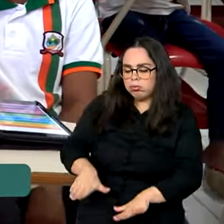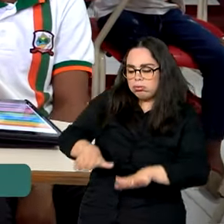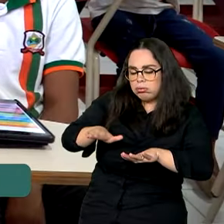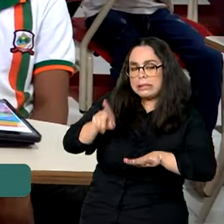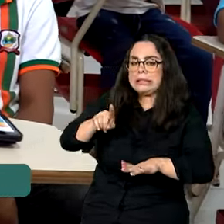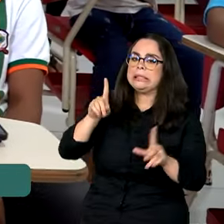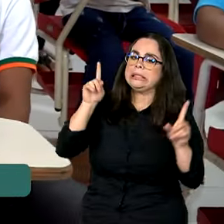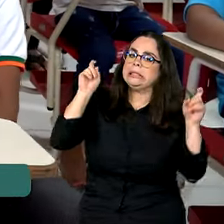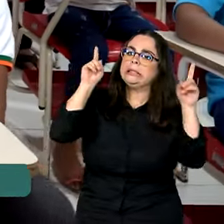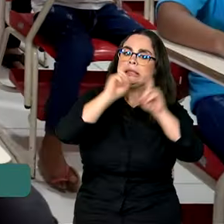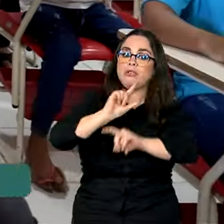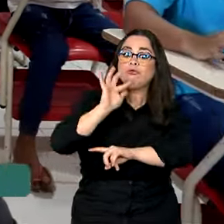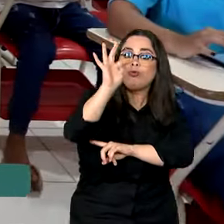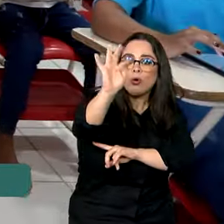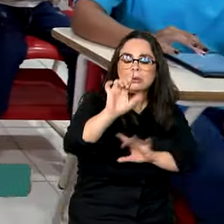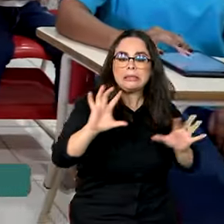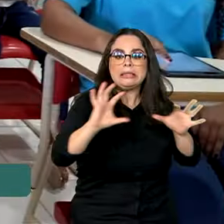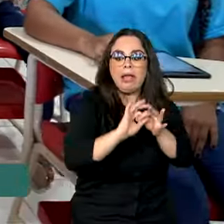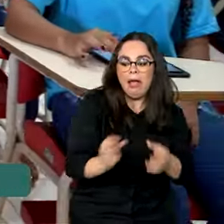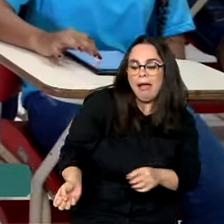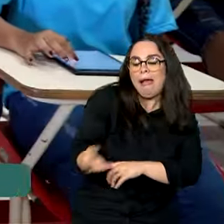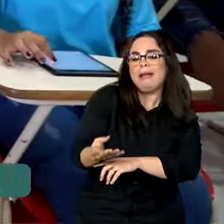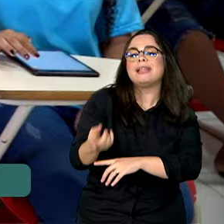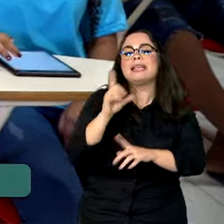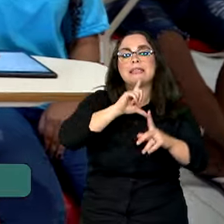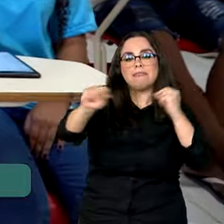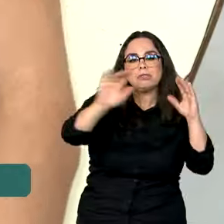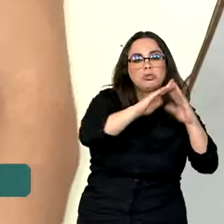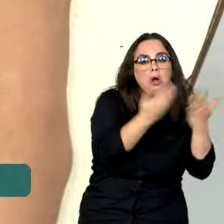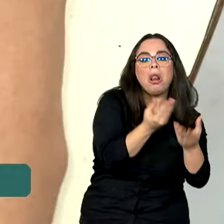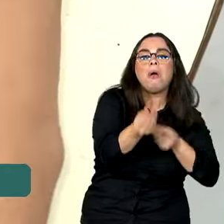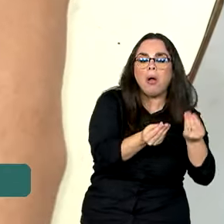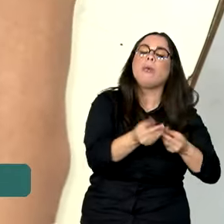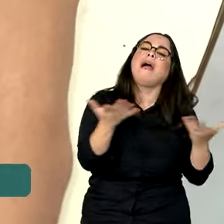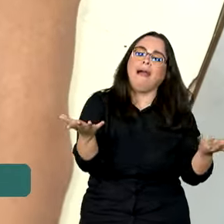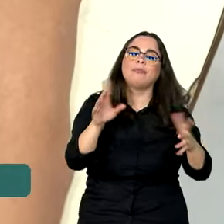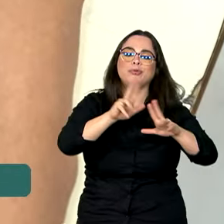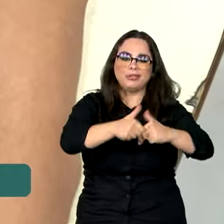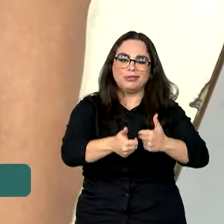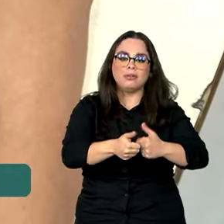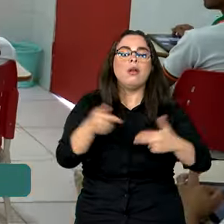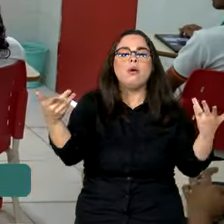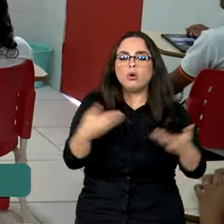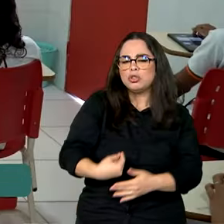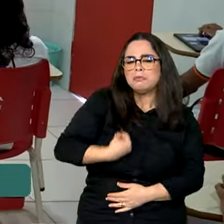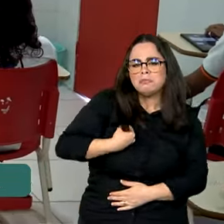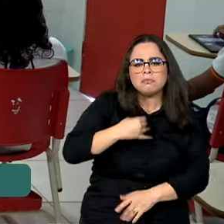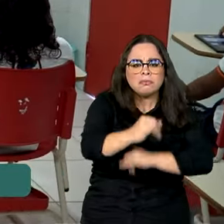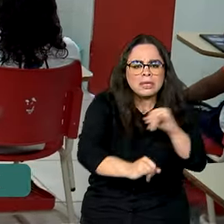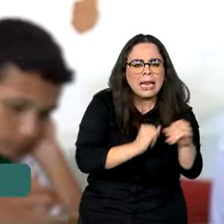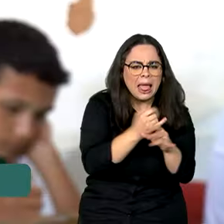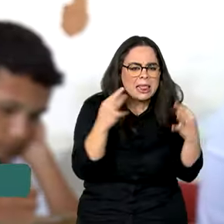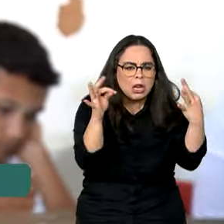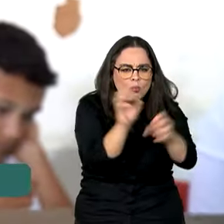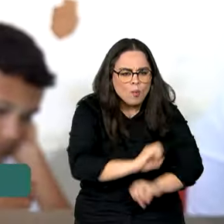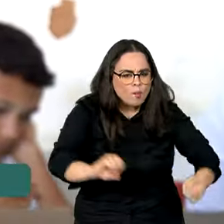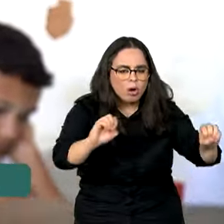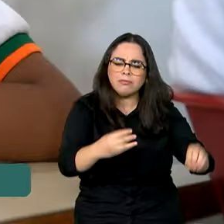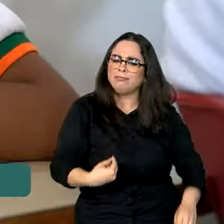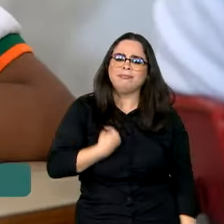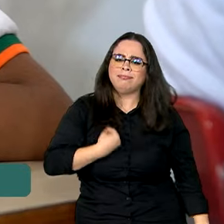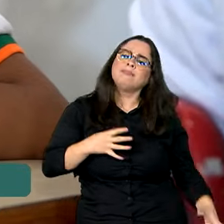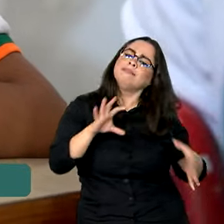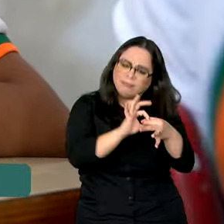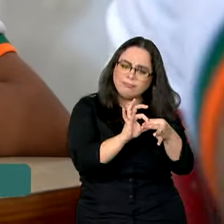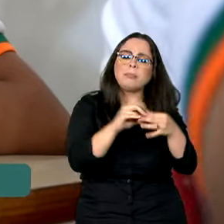muita dificuldade de atualizá-los depois que eles saírem da escola. E hoje, ninguém vive mais sem tecnologia, sem internet. Então, a gente